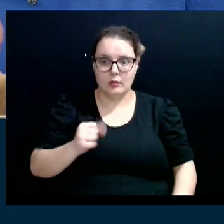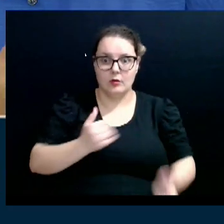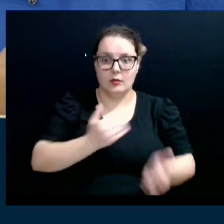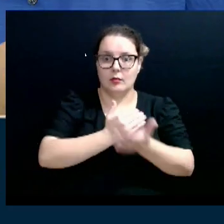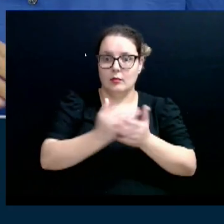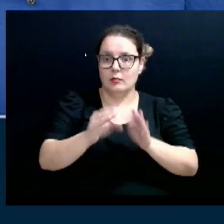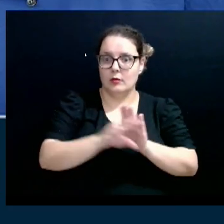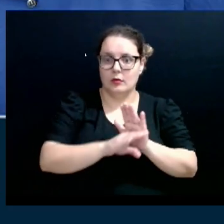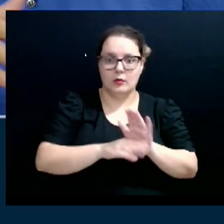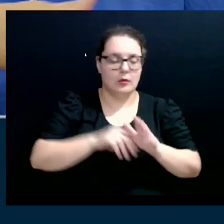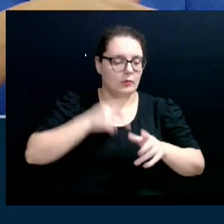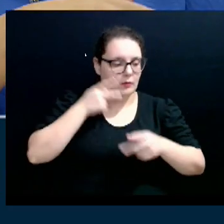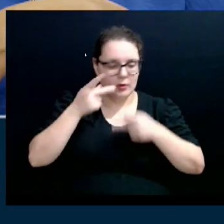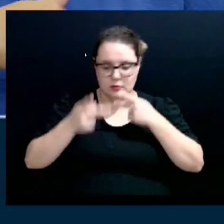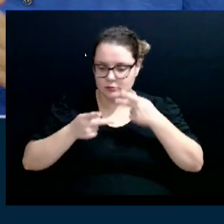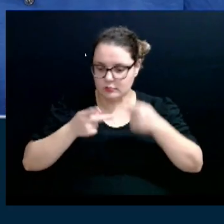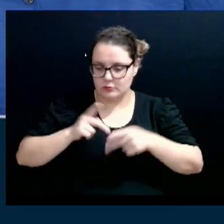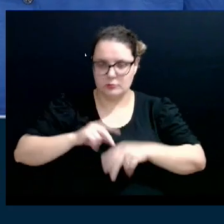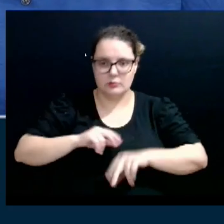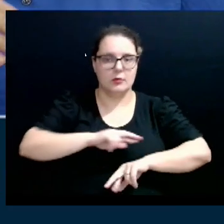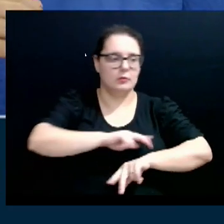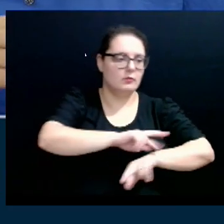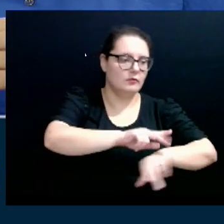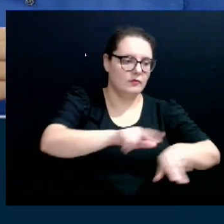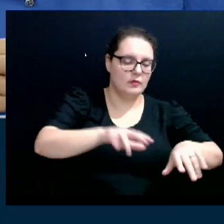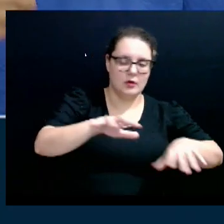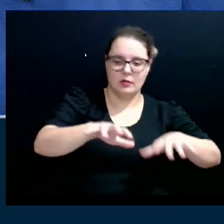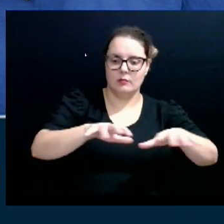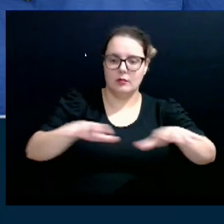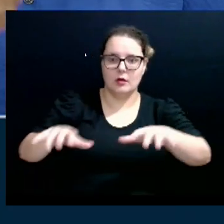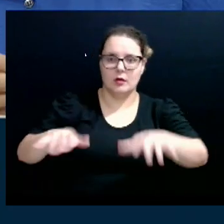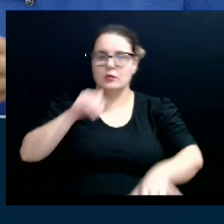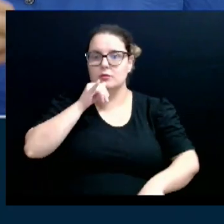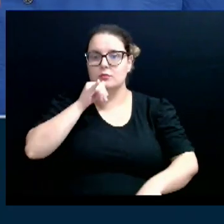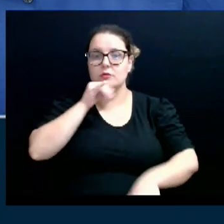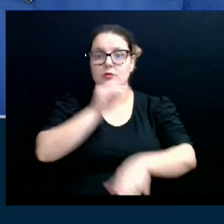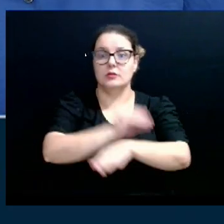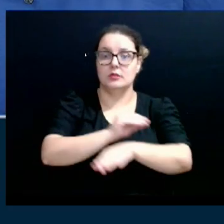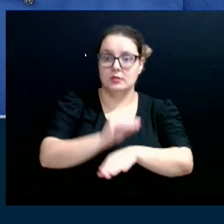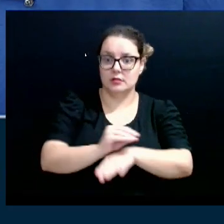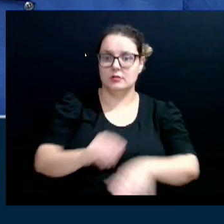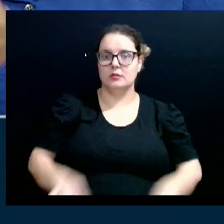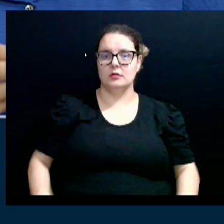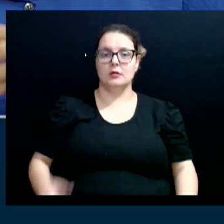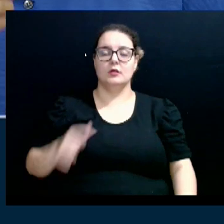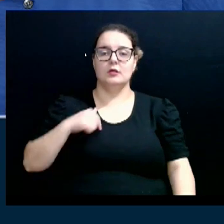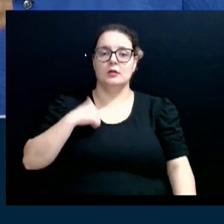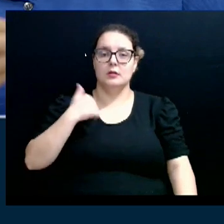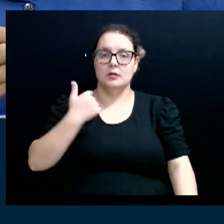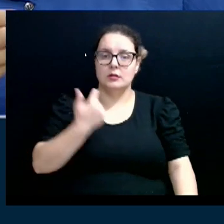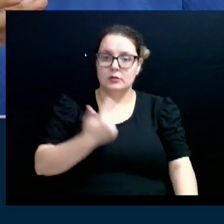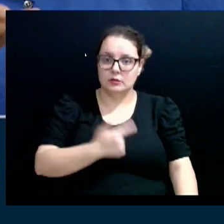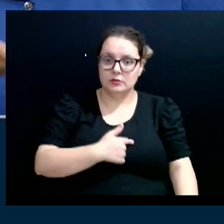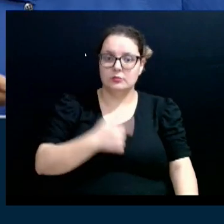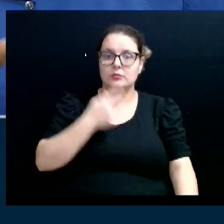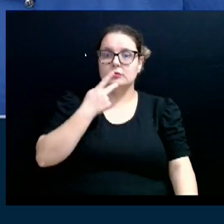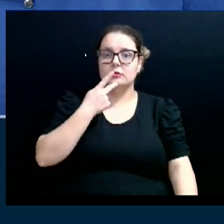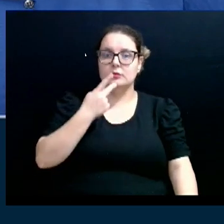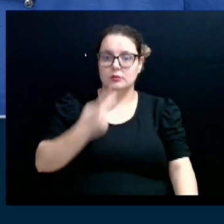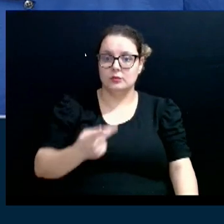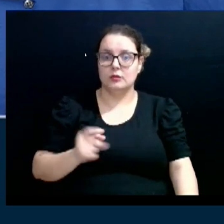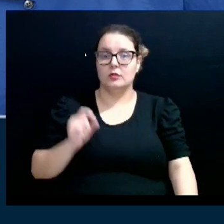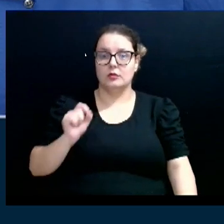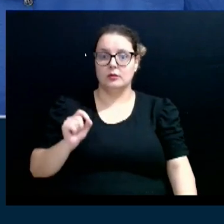falou, né, passamos aí por várias situações de cuidado e nós falamos que